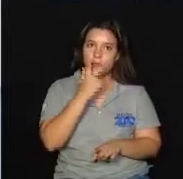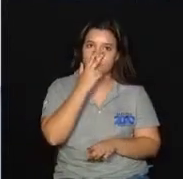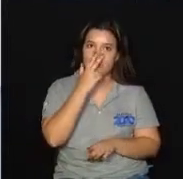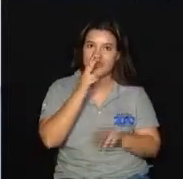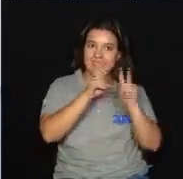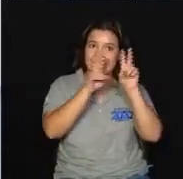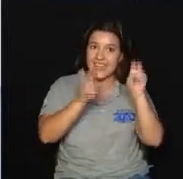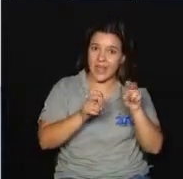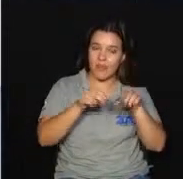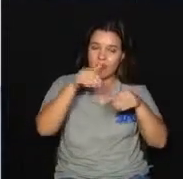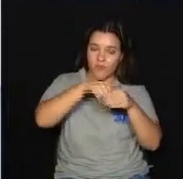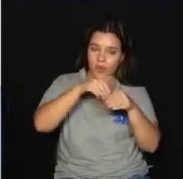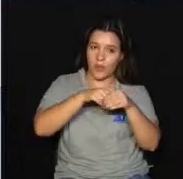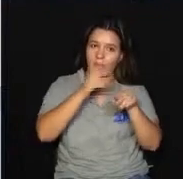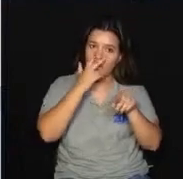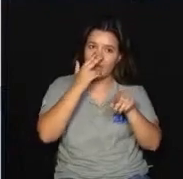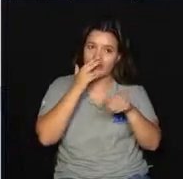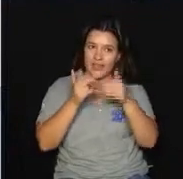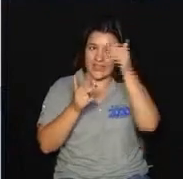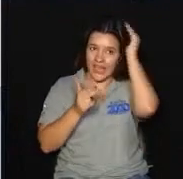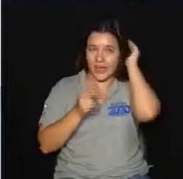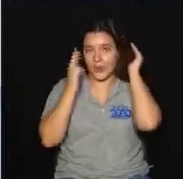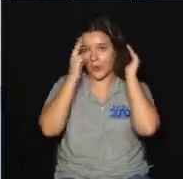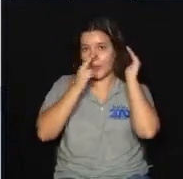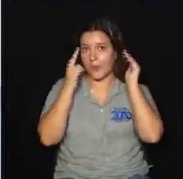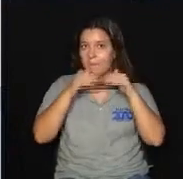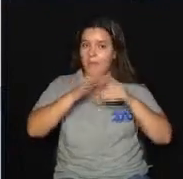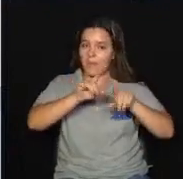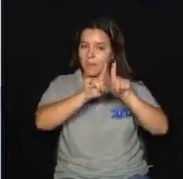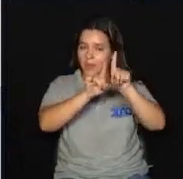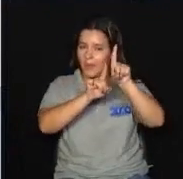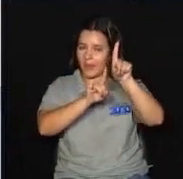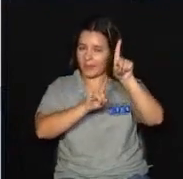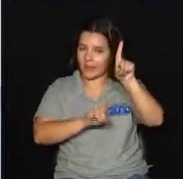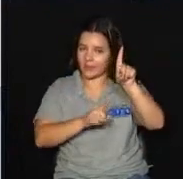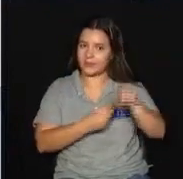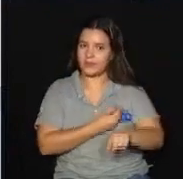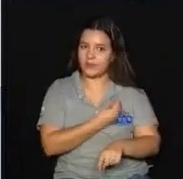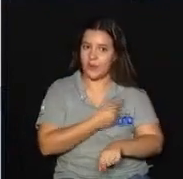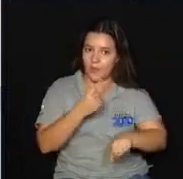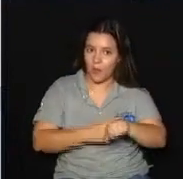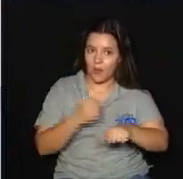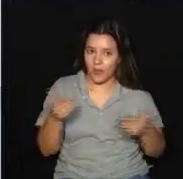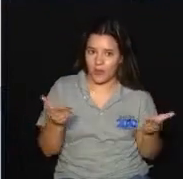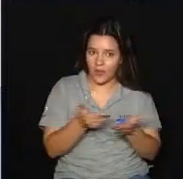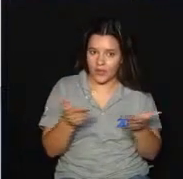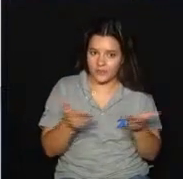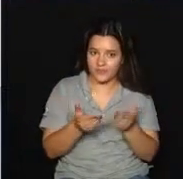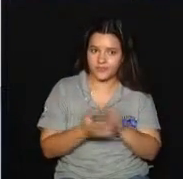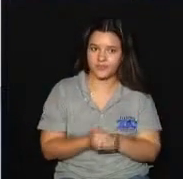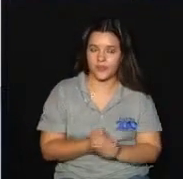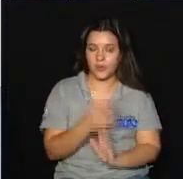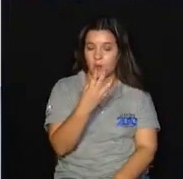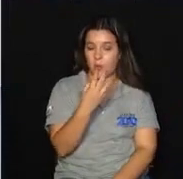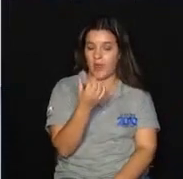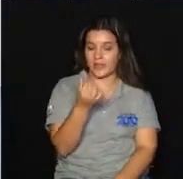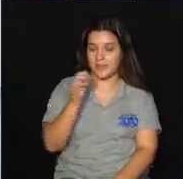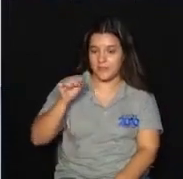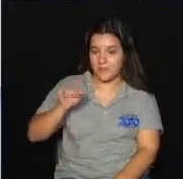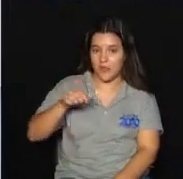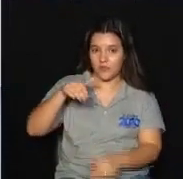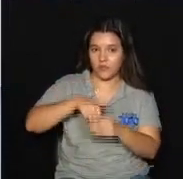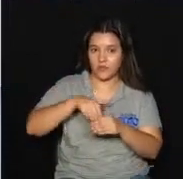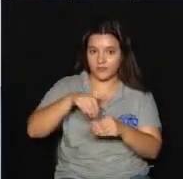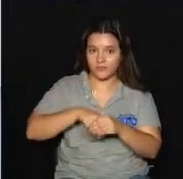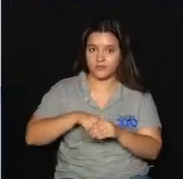de votos, a diferença do Dário Saad para o Rafa Zimbaldi, neste momento, é de 46 mil votos,